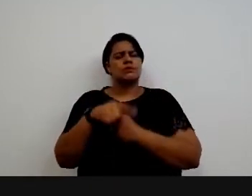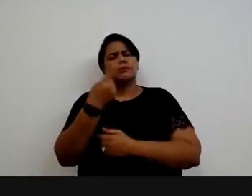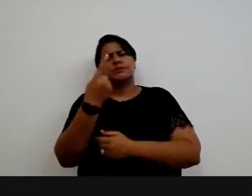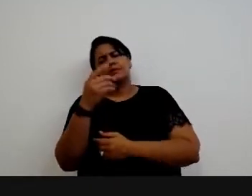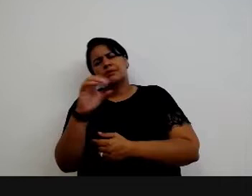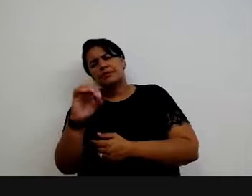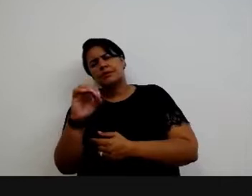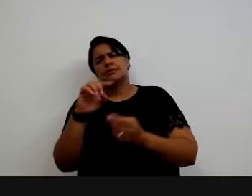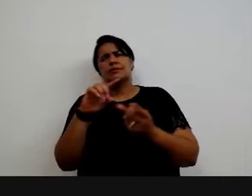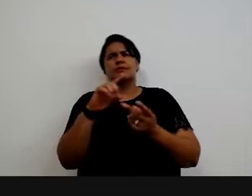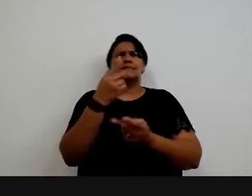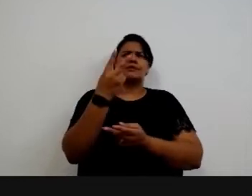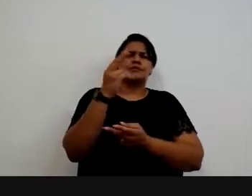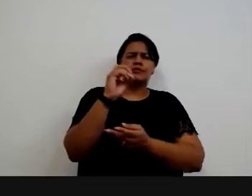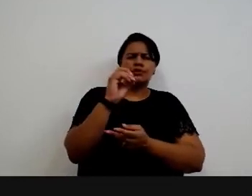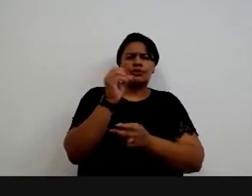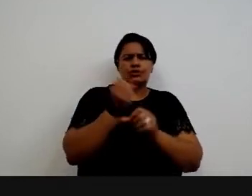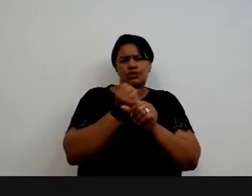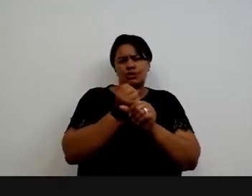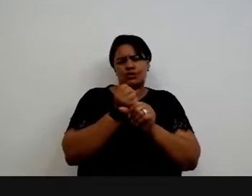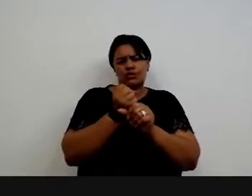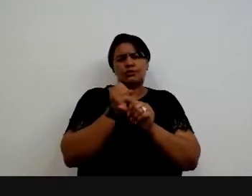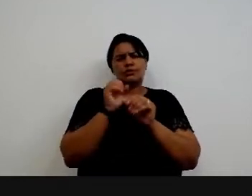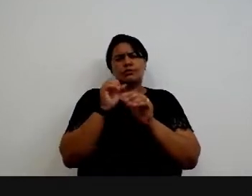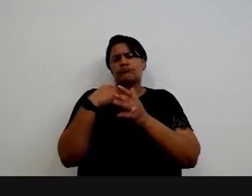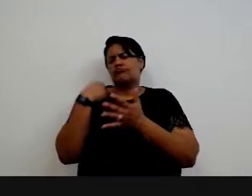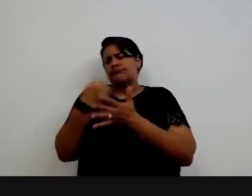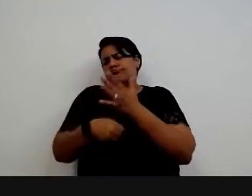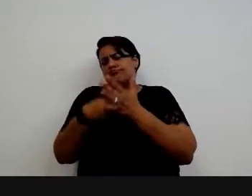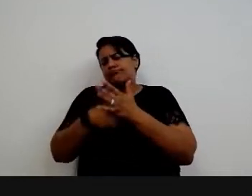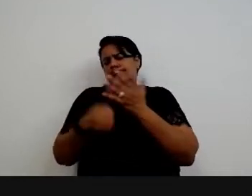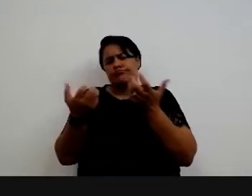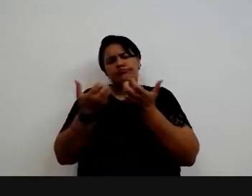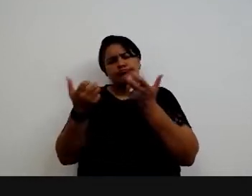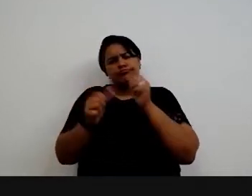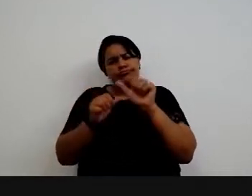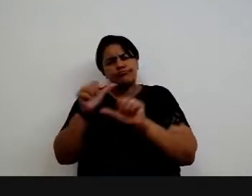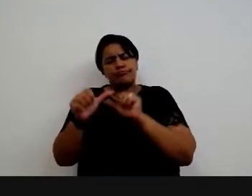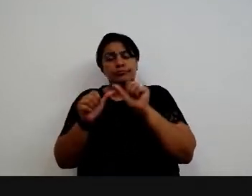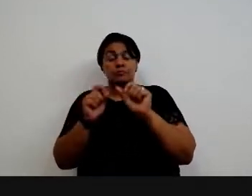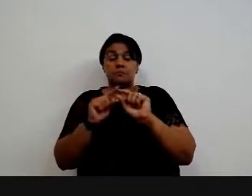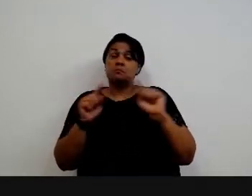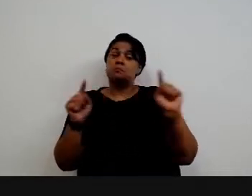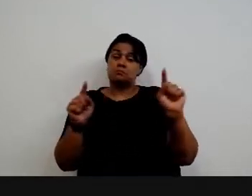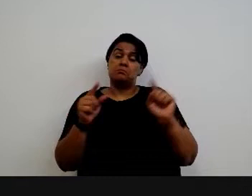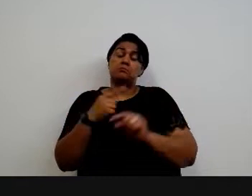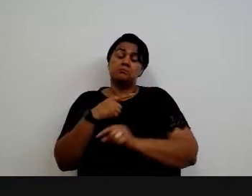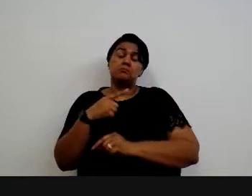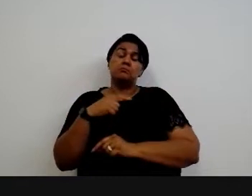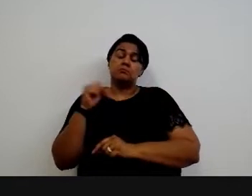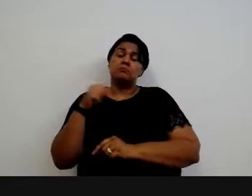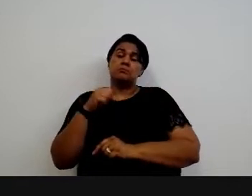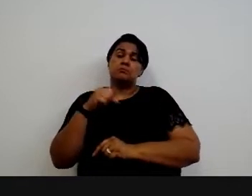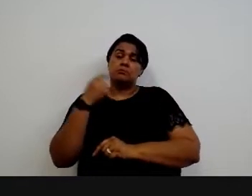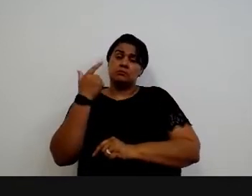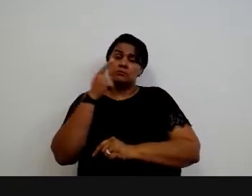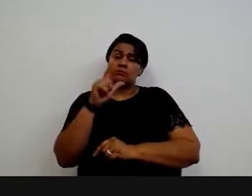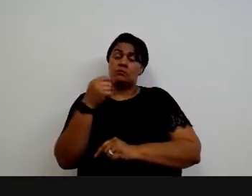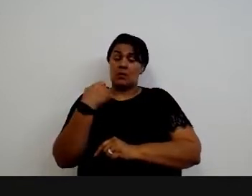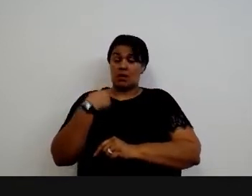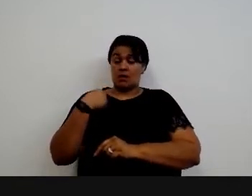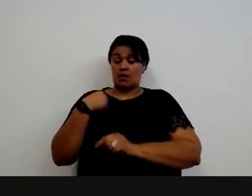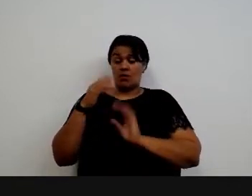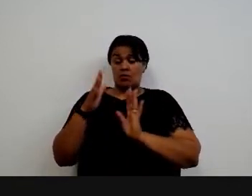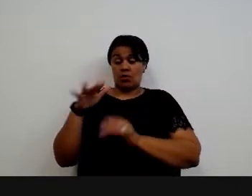anos para ver alguma coisa acontecer. Mas as coisas mudam. E mudam eu, educadora, há tantos anos, eu acredito